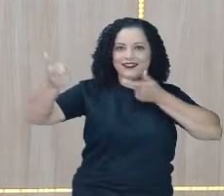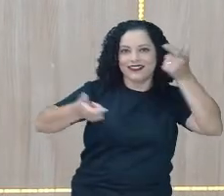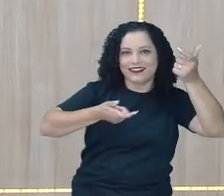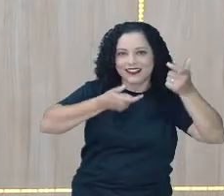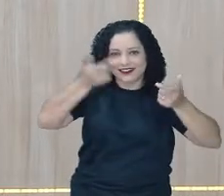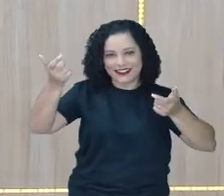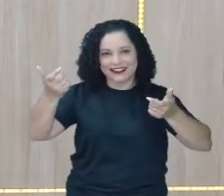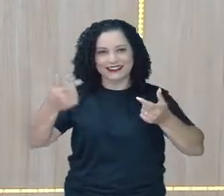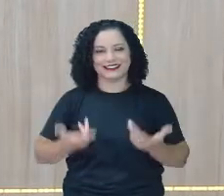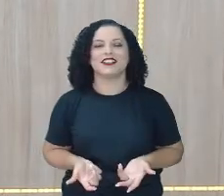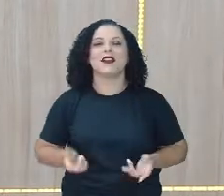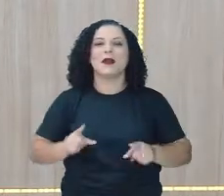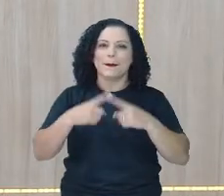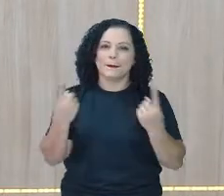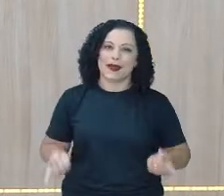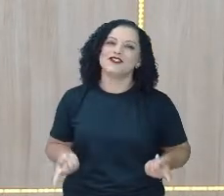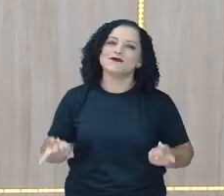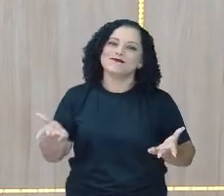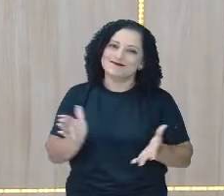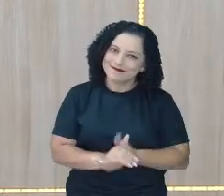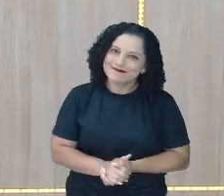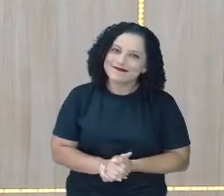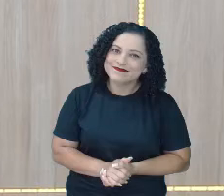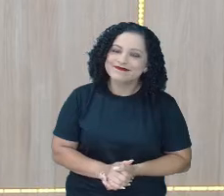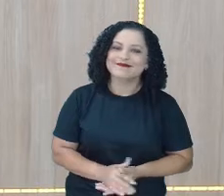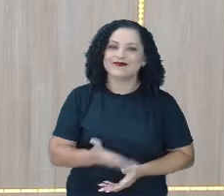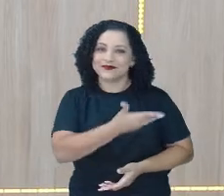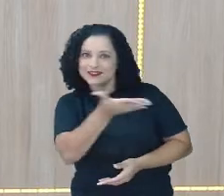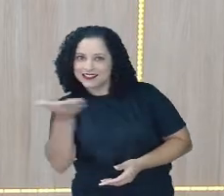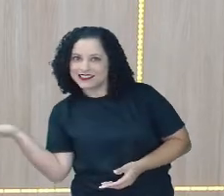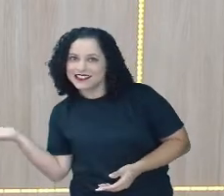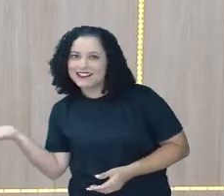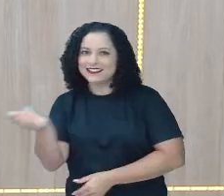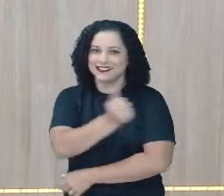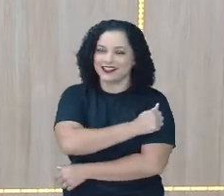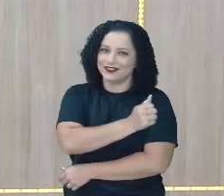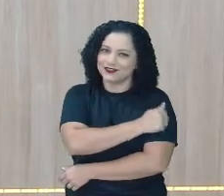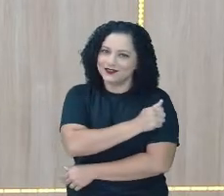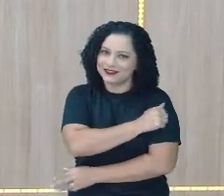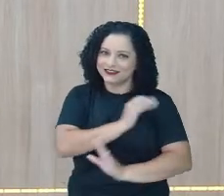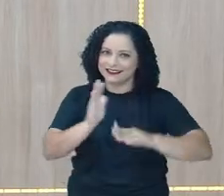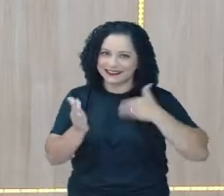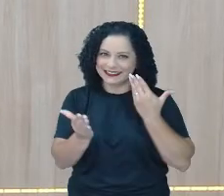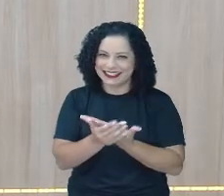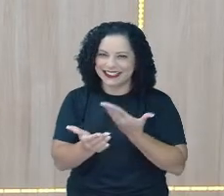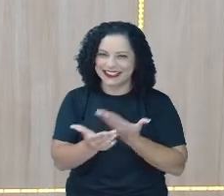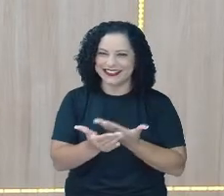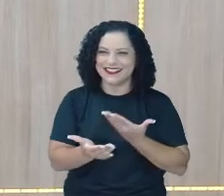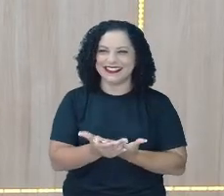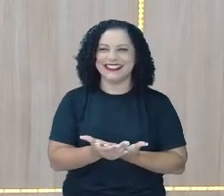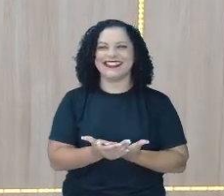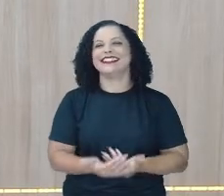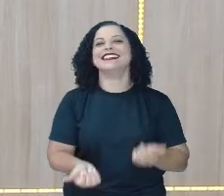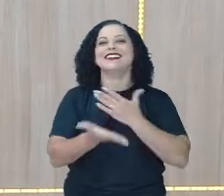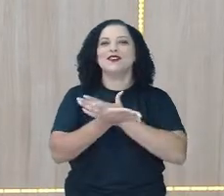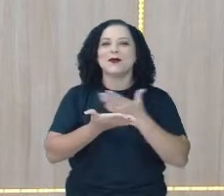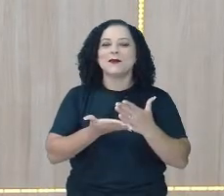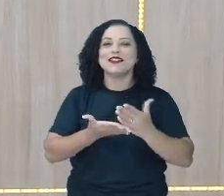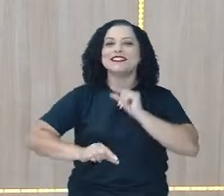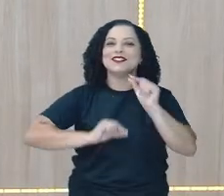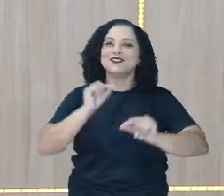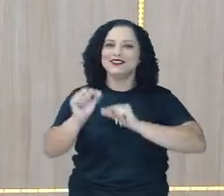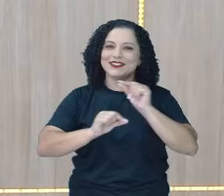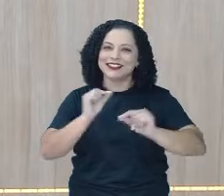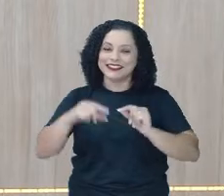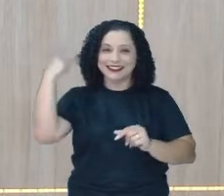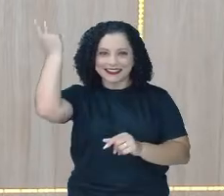quero rapidamente citar as meninas que estão aqui nessa aula, antes que olhem para mim com a cara feia. A nossa aula começa com a ajuda da